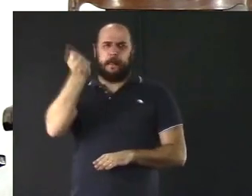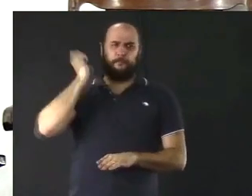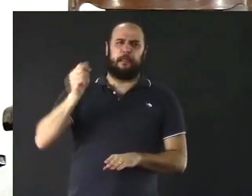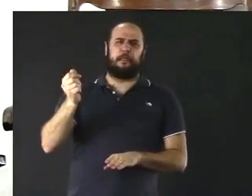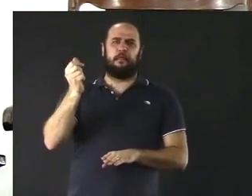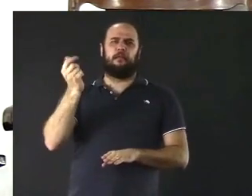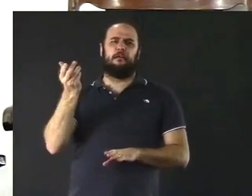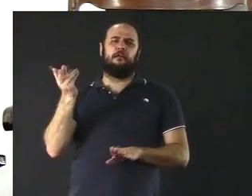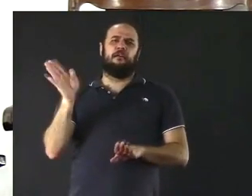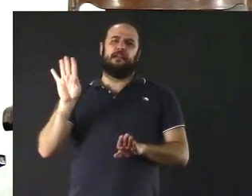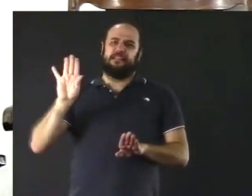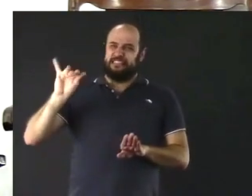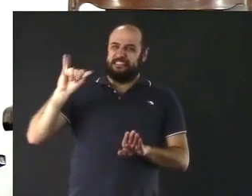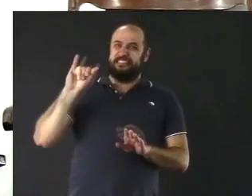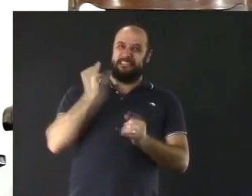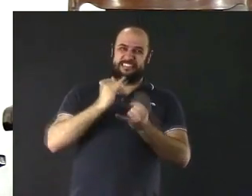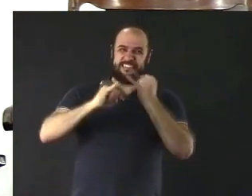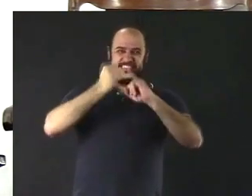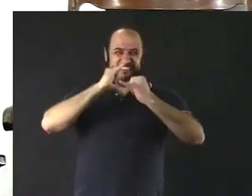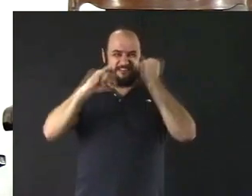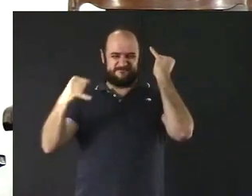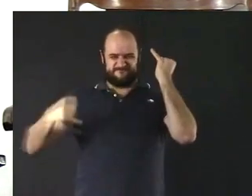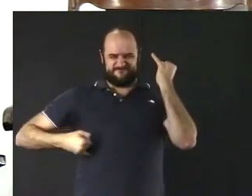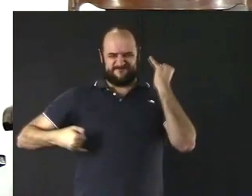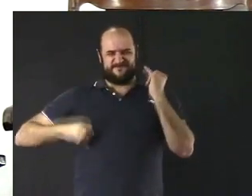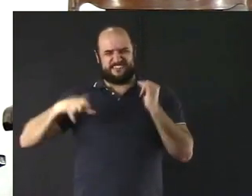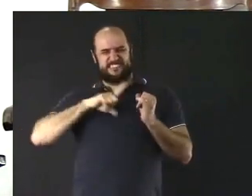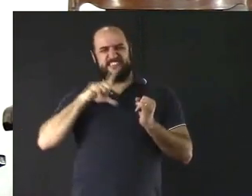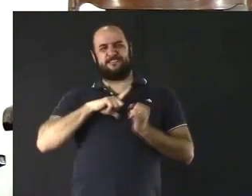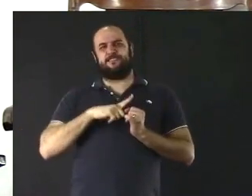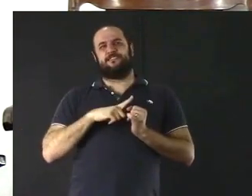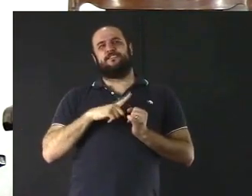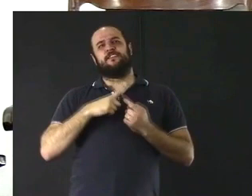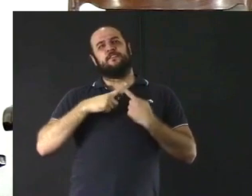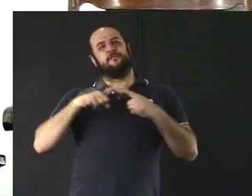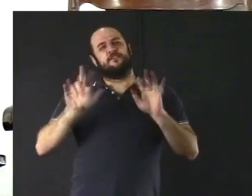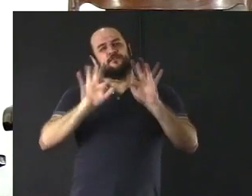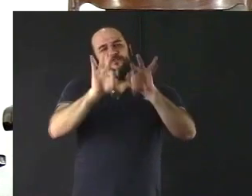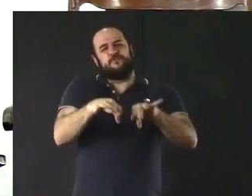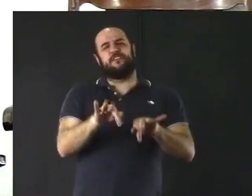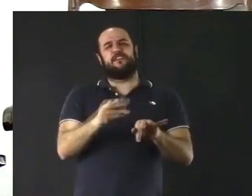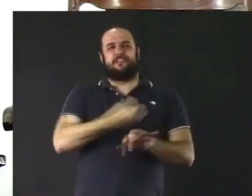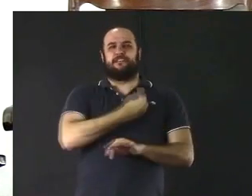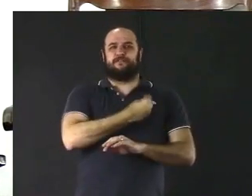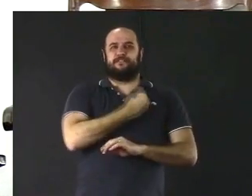carregar o espinho da carne, mas chegou no fim da vida e pôde dizer: